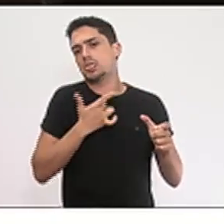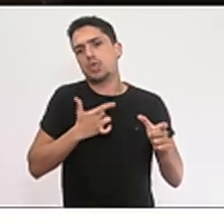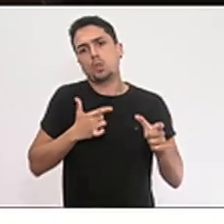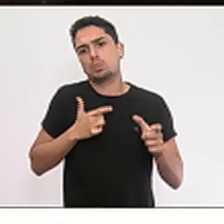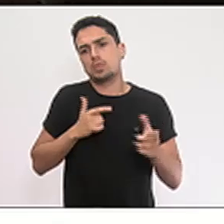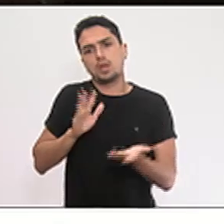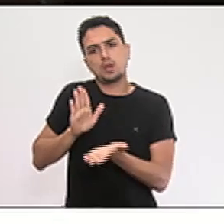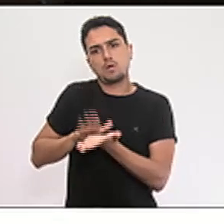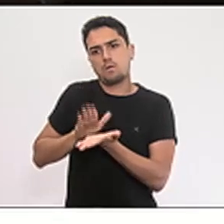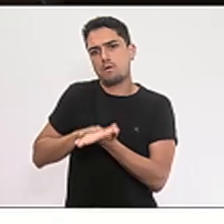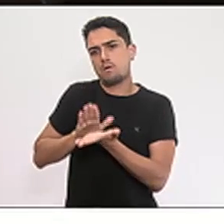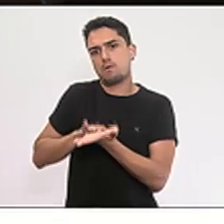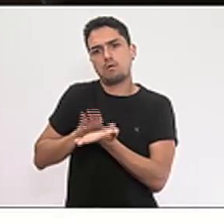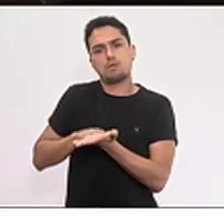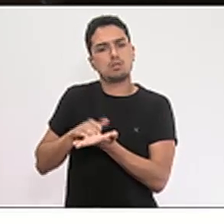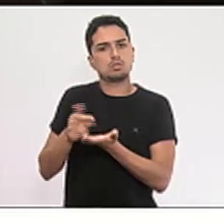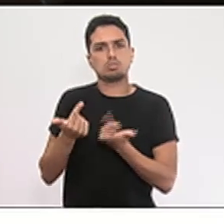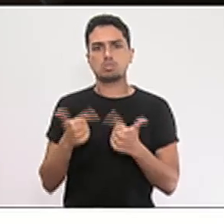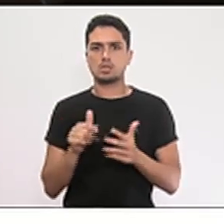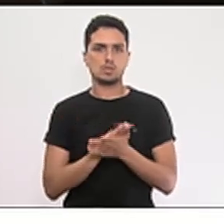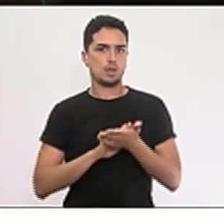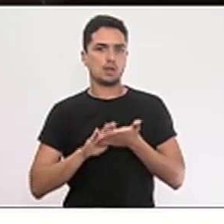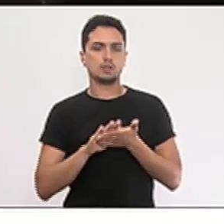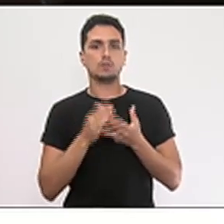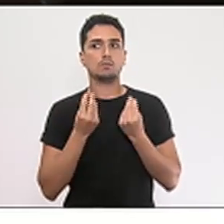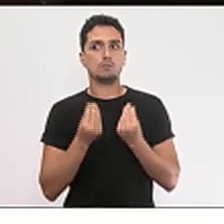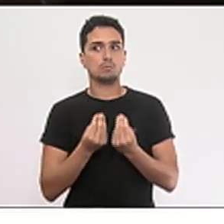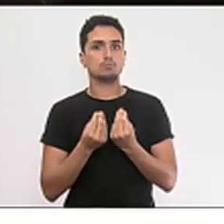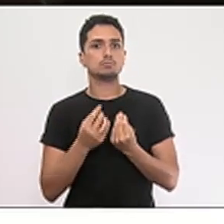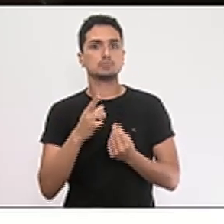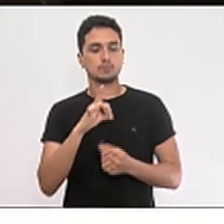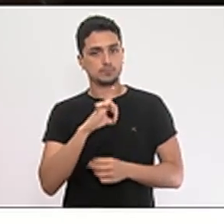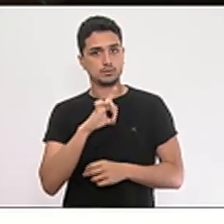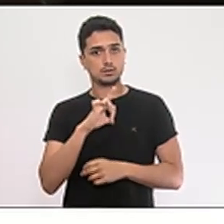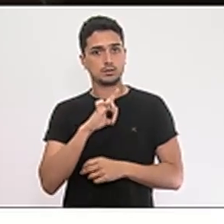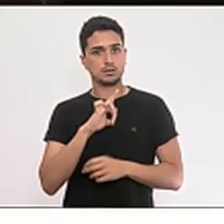da prestação do serviço. Então,